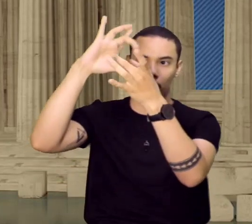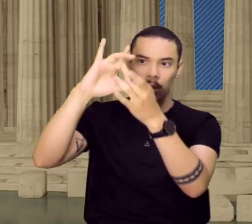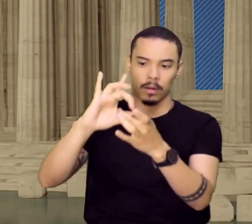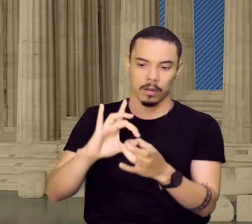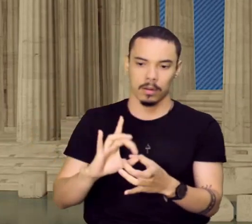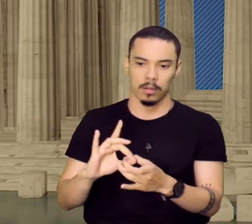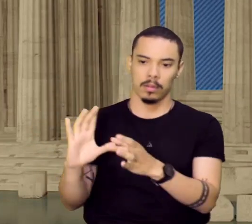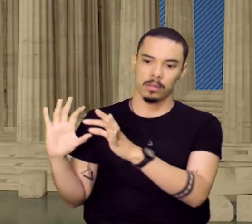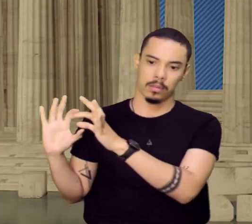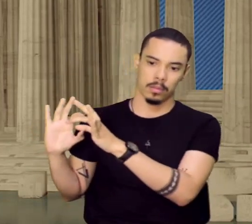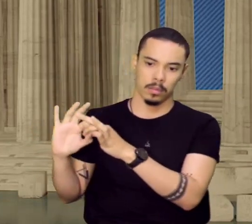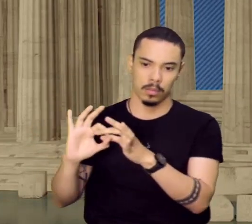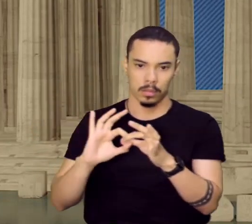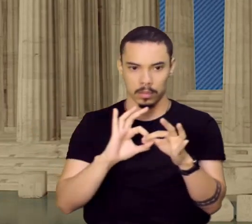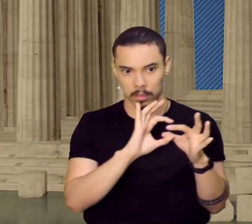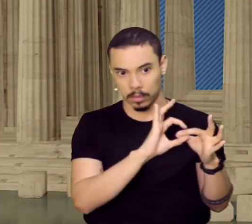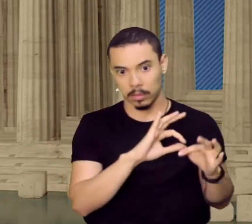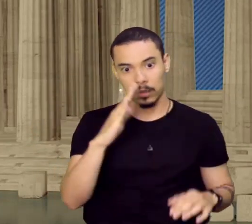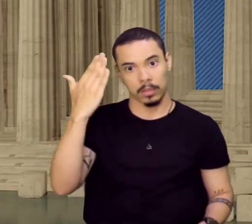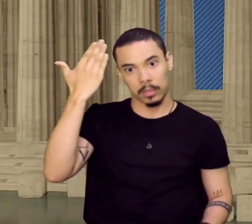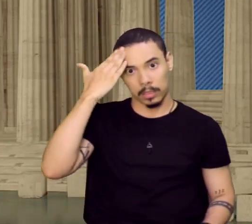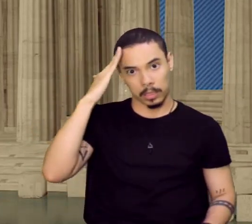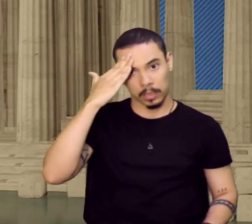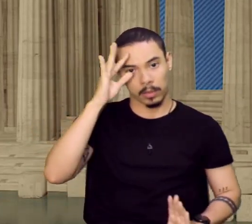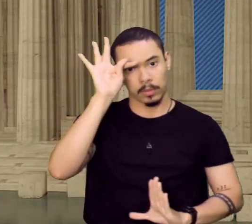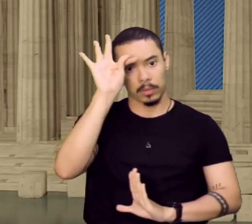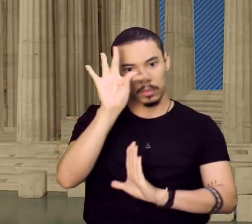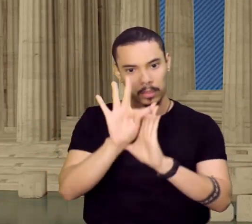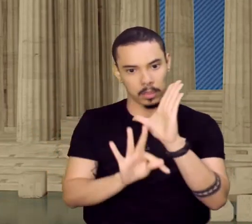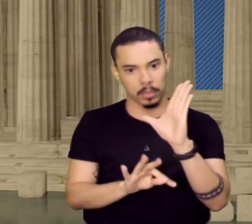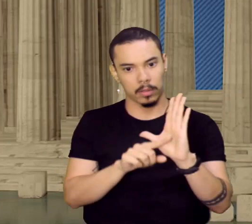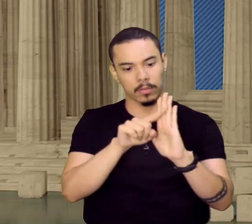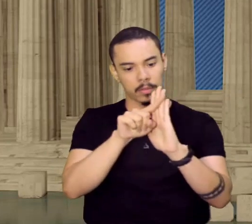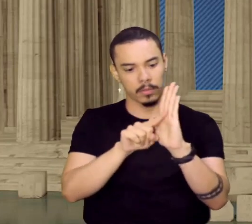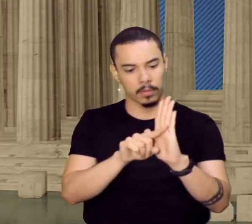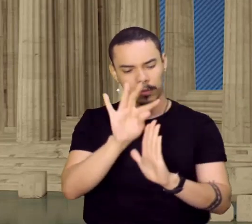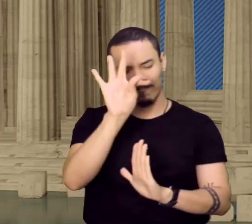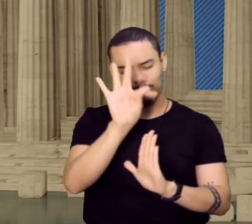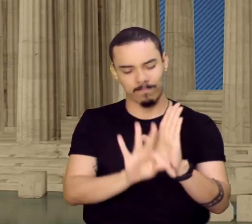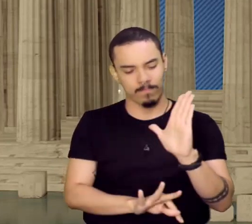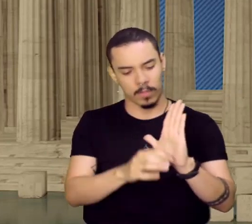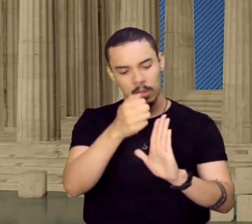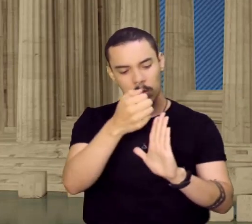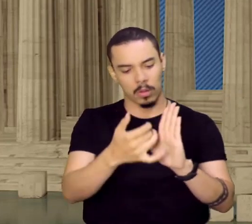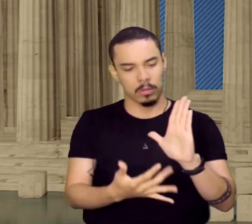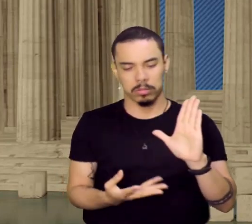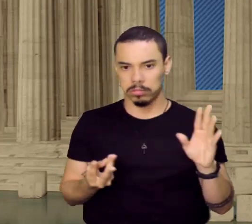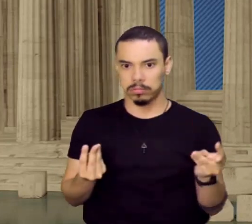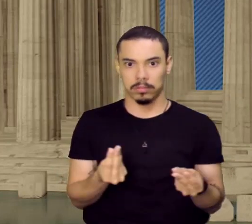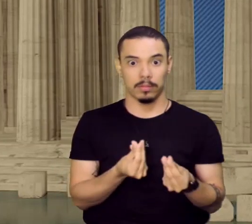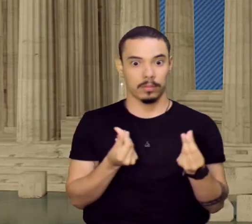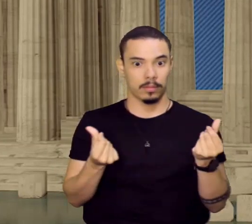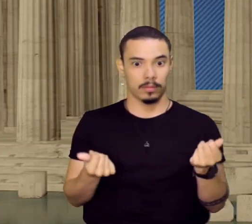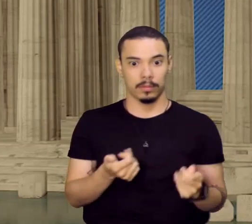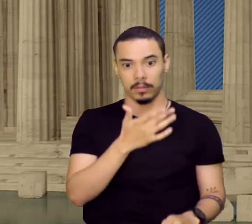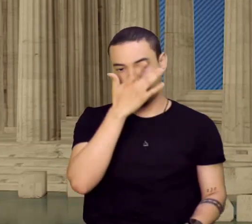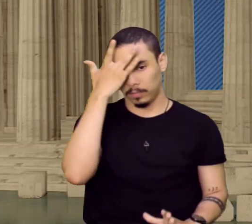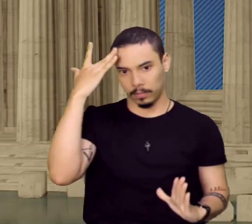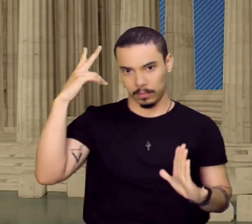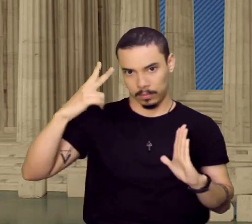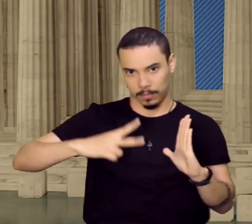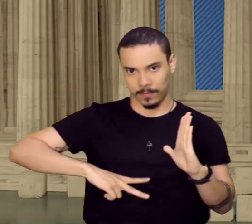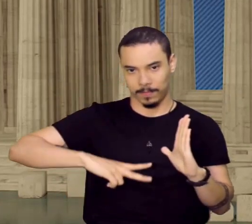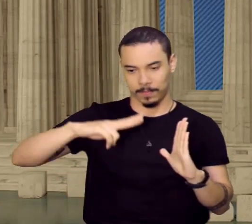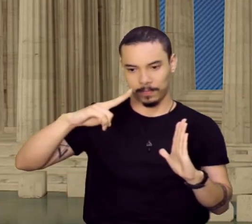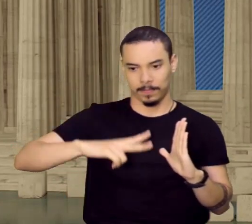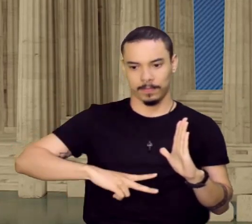que ter entendimento do seu texto, para ele ficar minimamente agradável para as pessoas